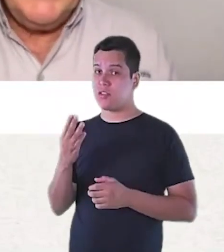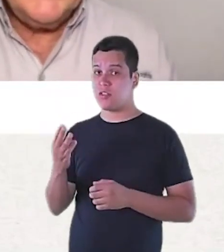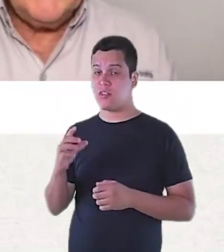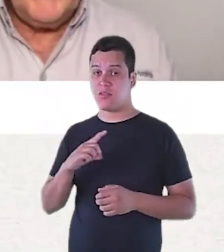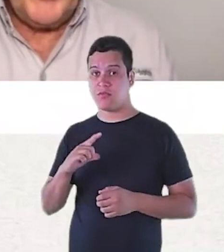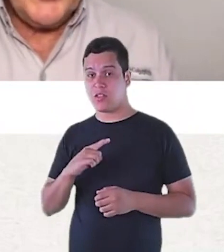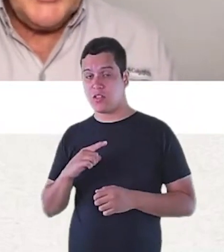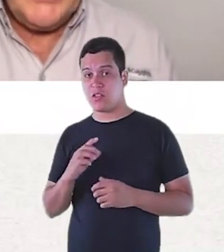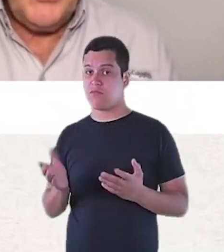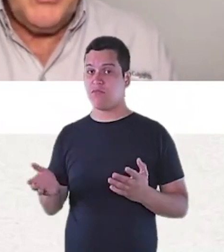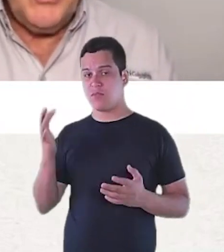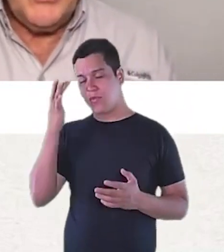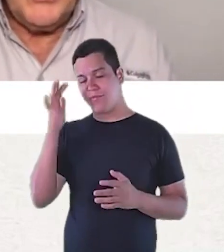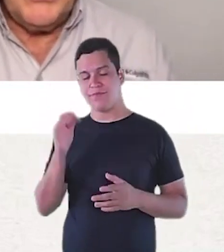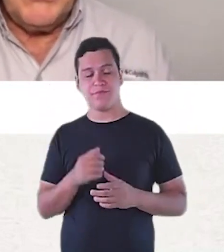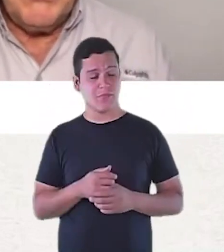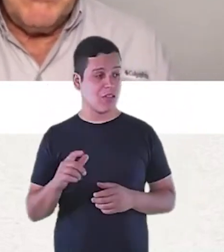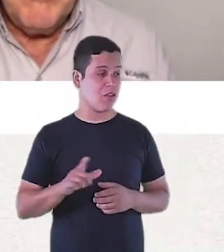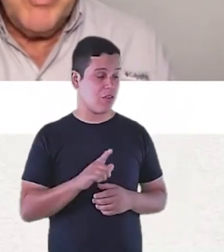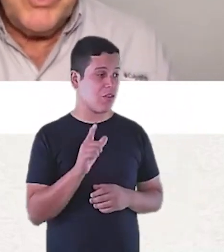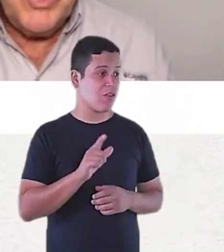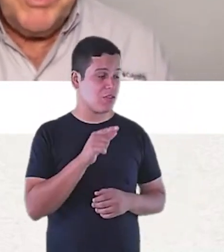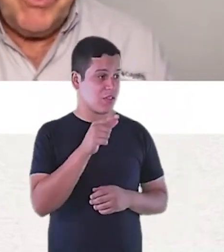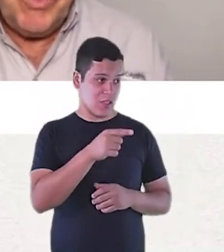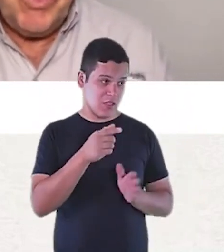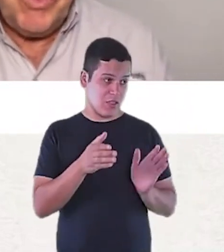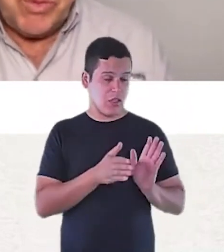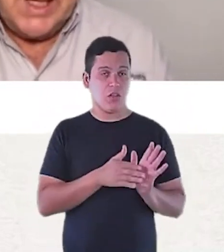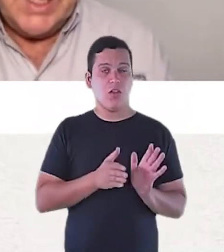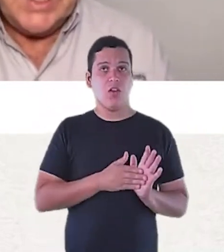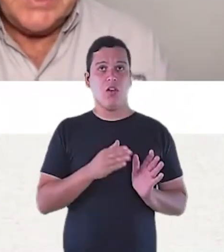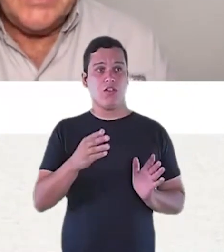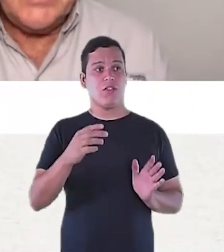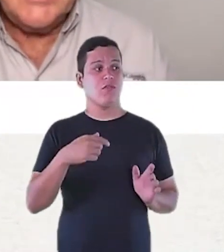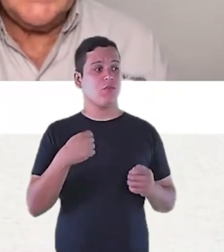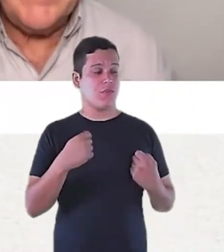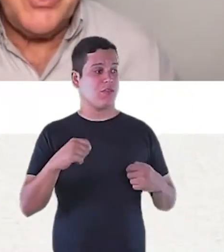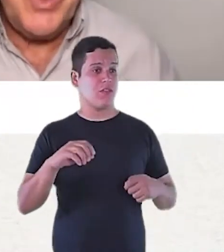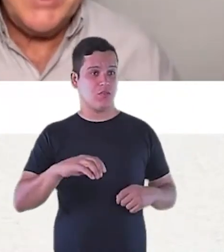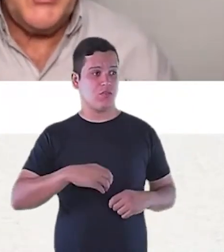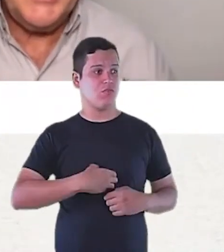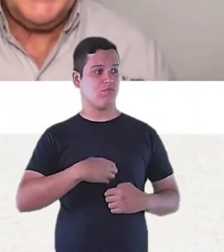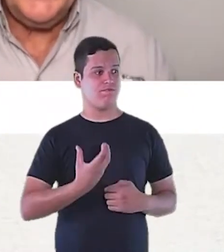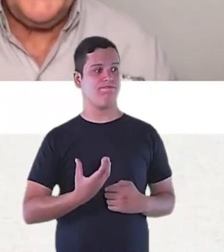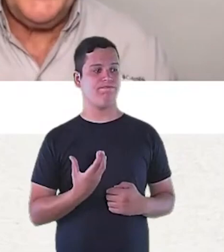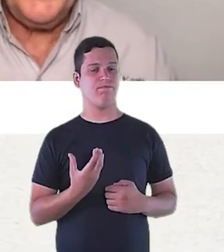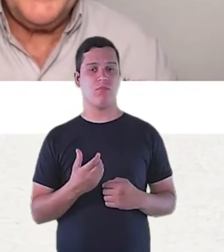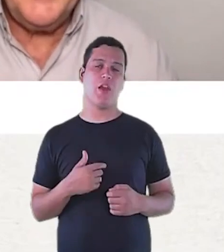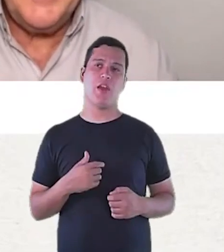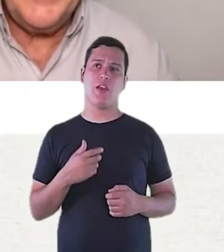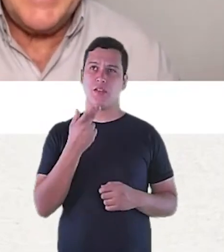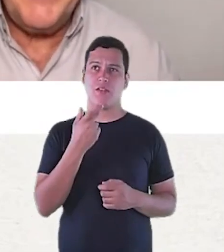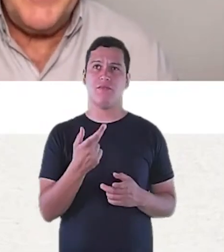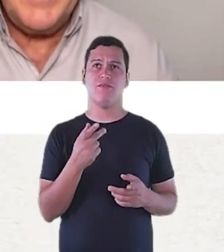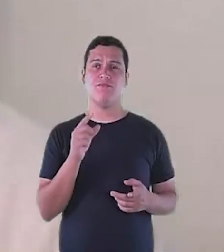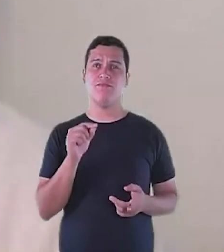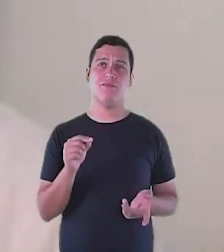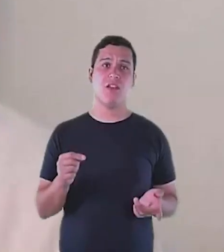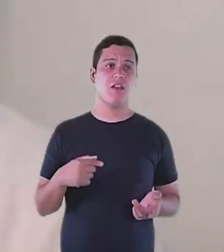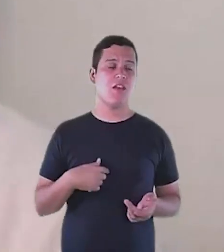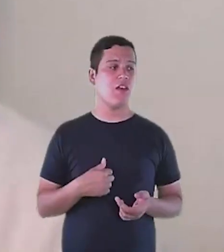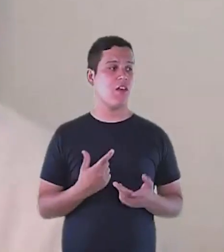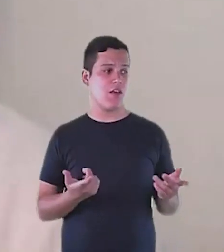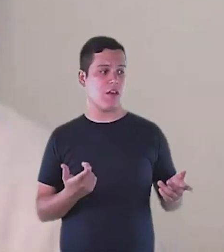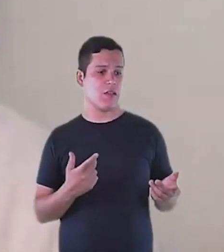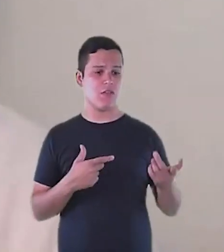bem, obviamente esse é um projeto muito ambicioso, né? Eu diria assim, não é que eu queira escrever